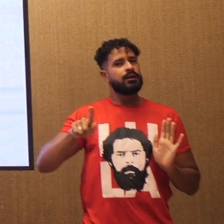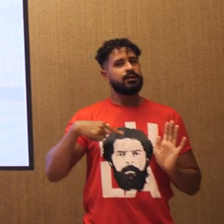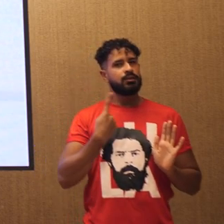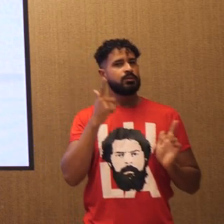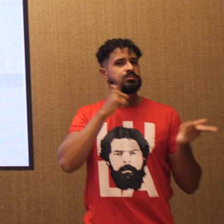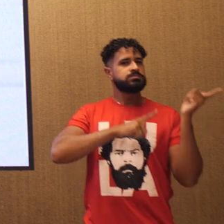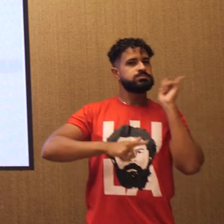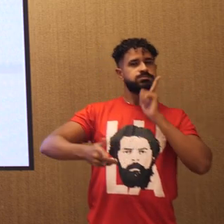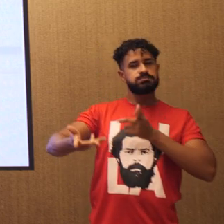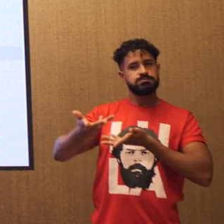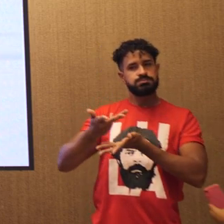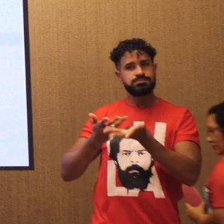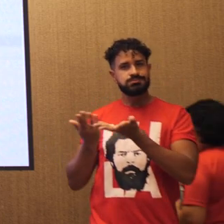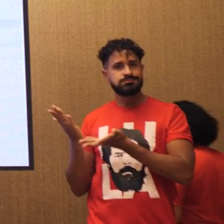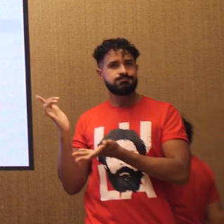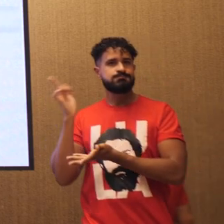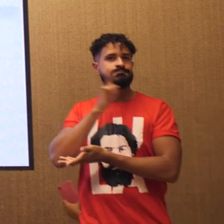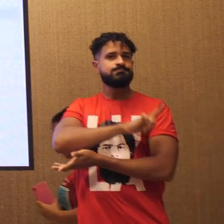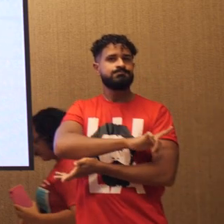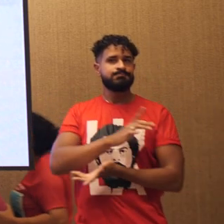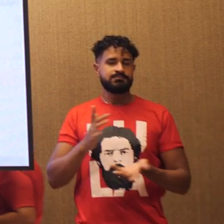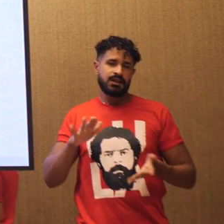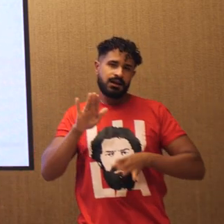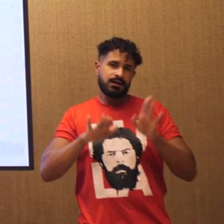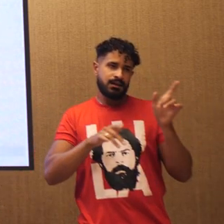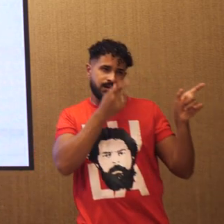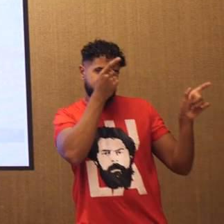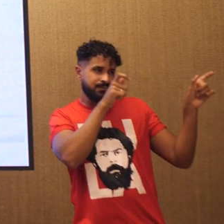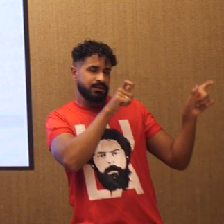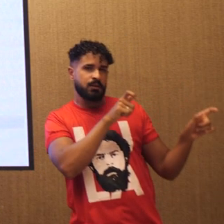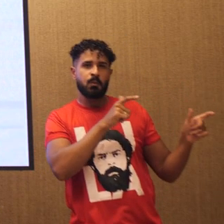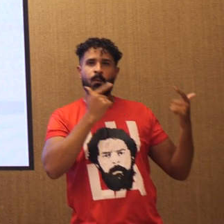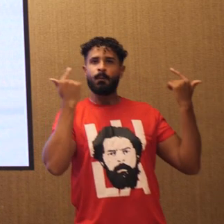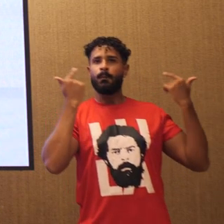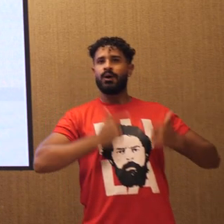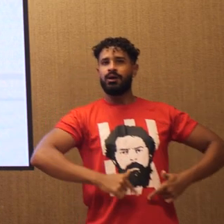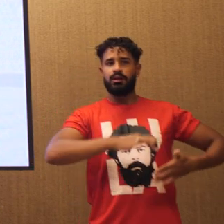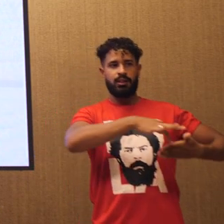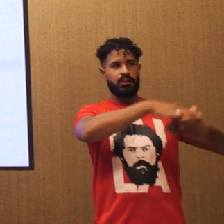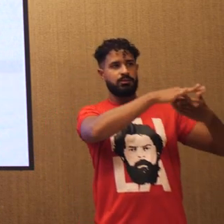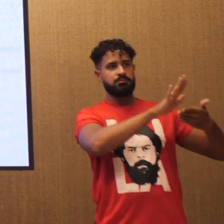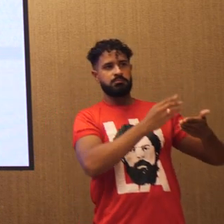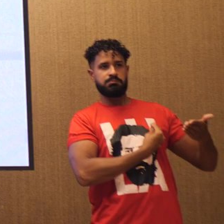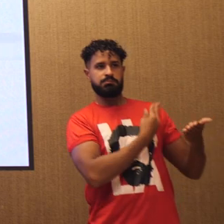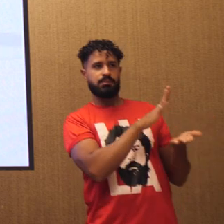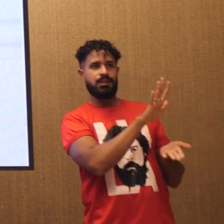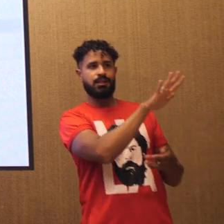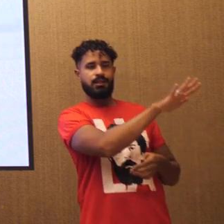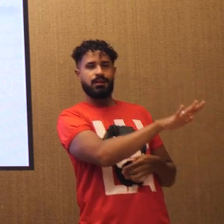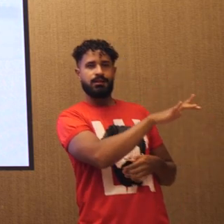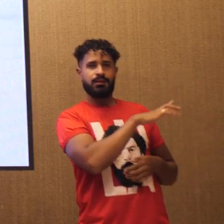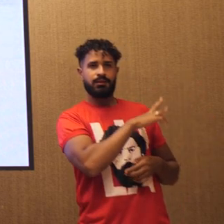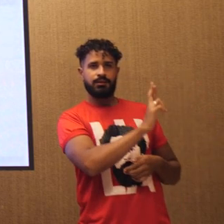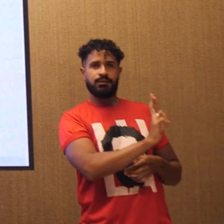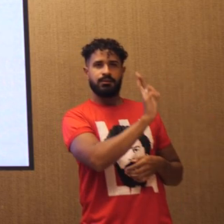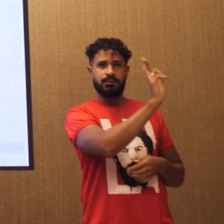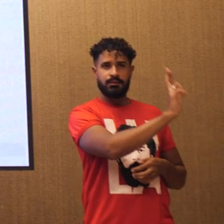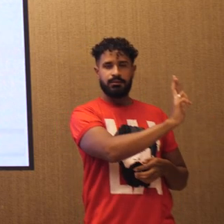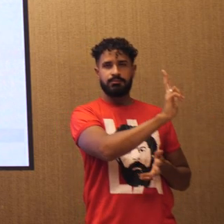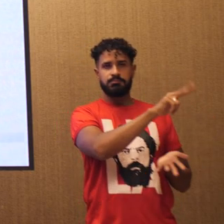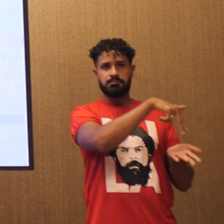pode conquistar? Porque às vezes tem aquela pessoa que é neutra, que é uma liderança, que está lá, que tem